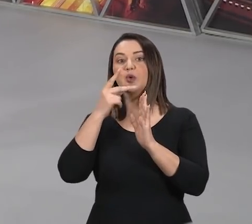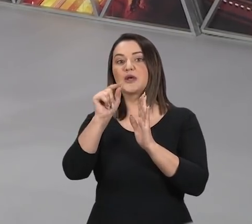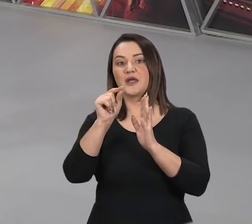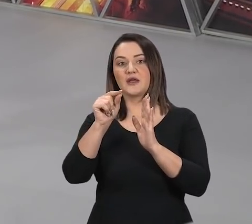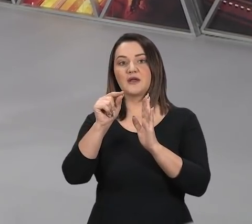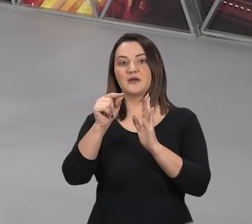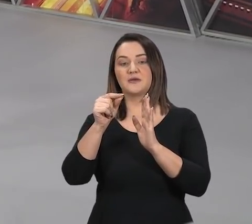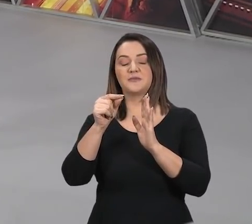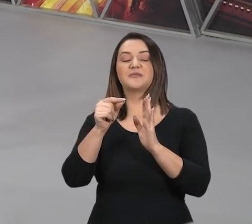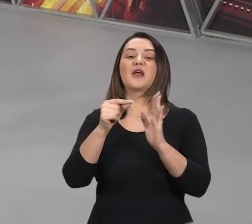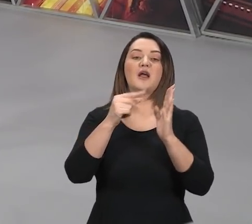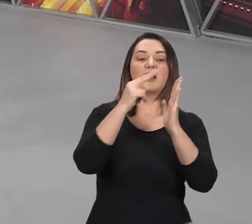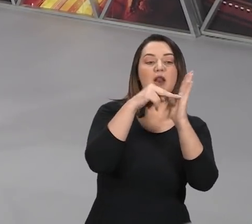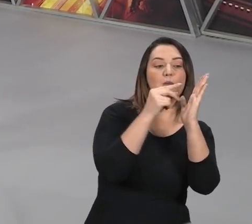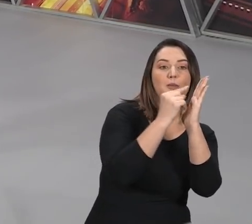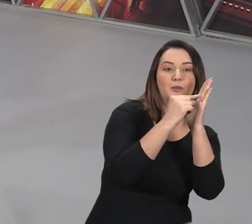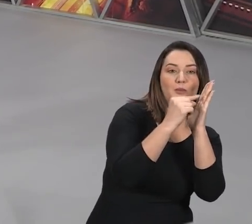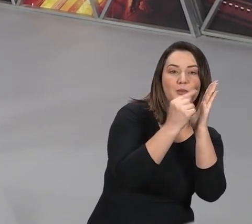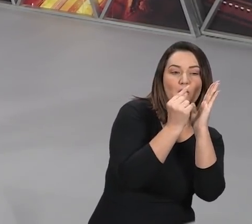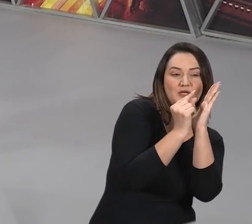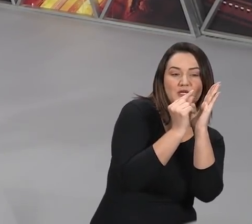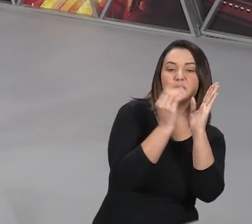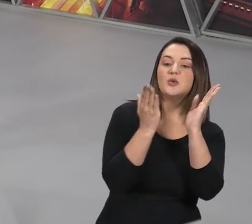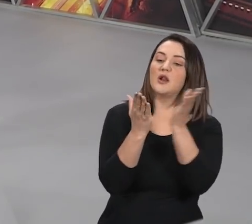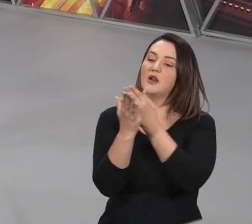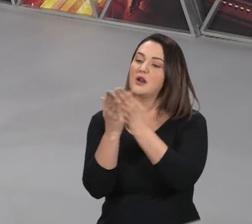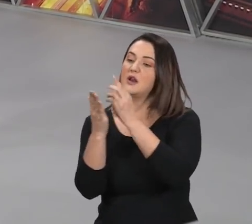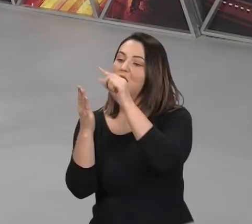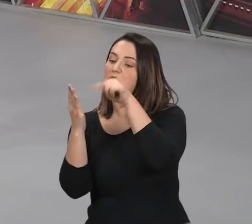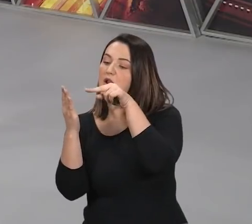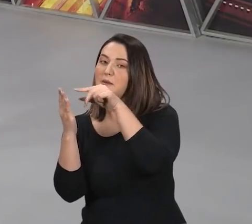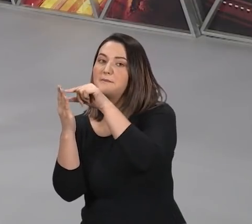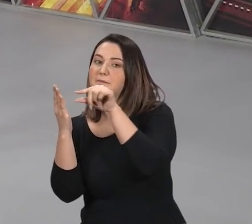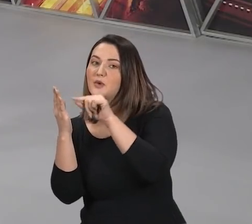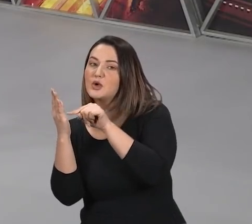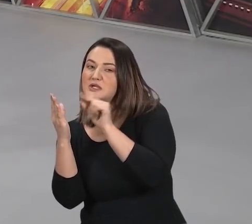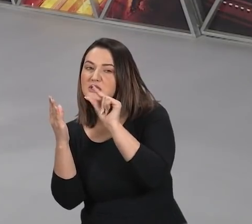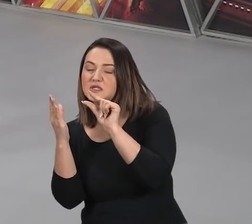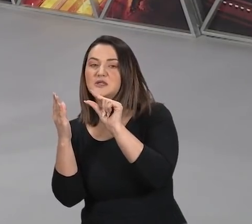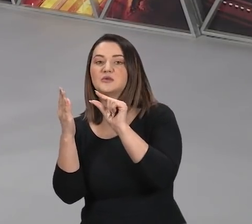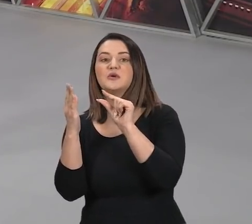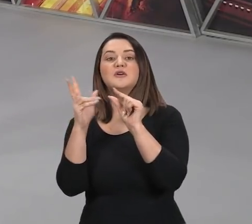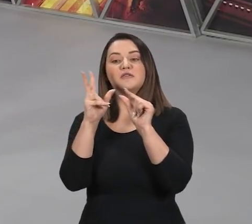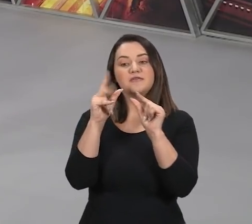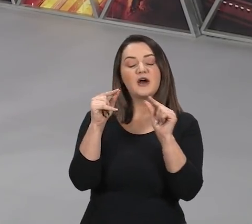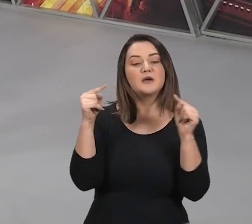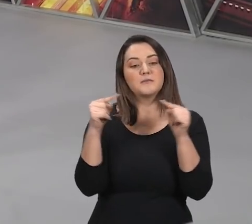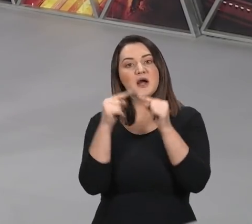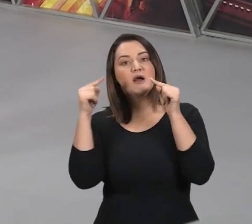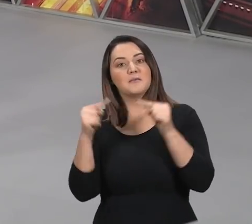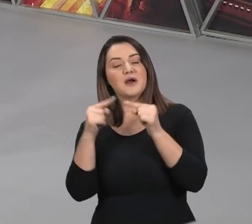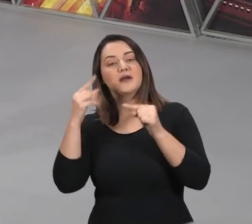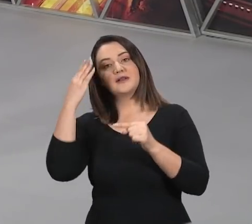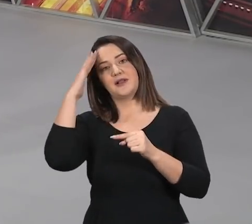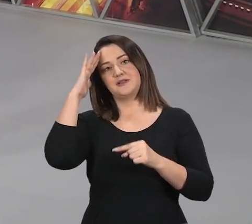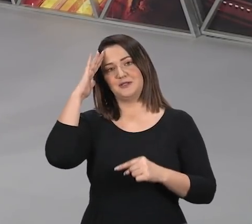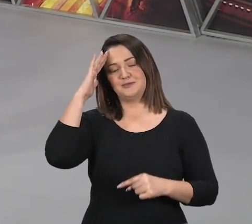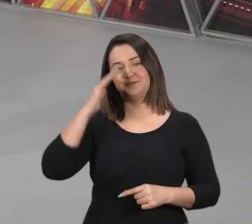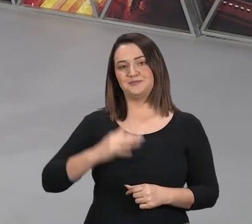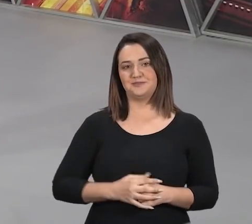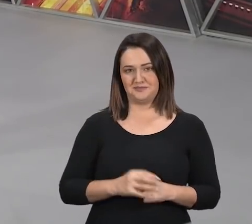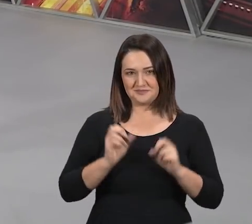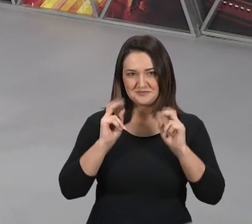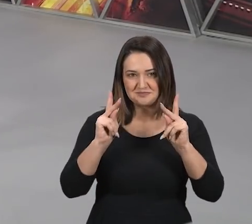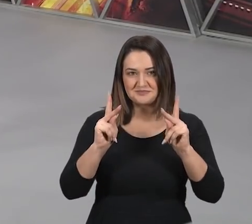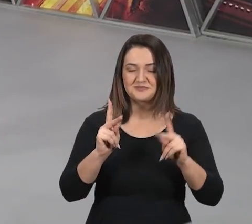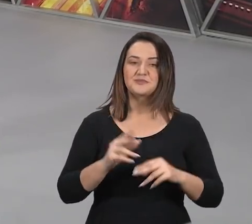28, que fala assim, é um pouco aqui e um pouco ali. Lê um verso aqui, não entendeu? Vai ler outro verso em outro lugar e aquele outro verso